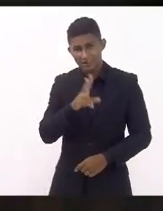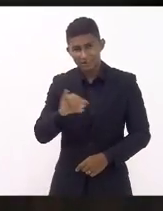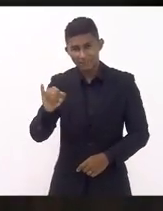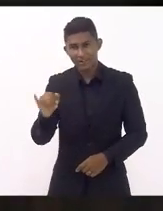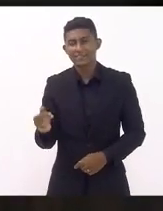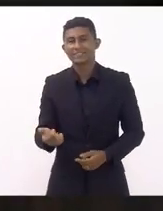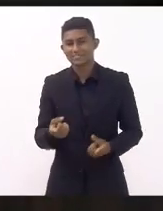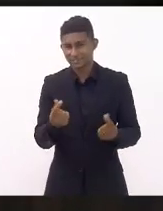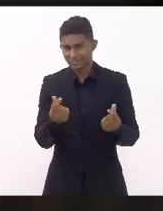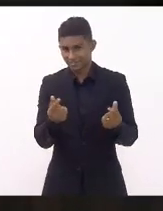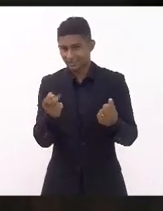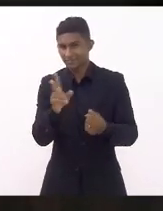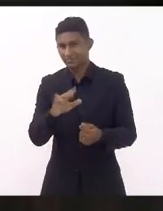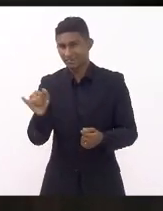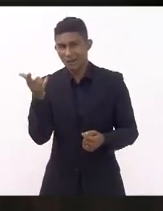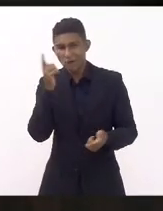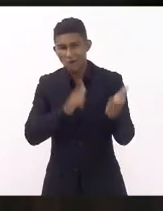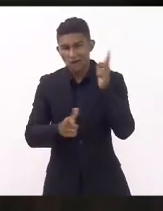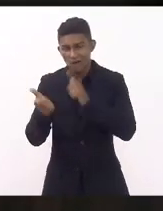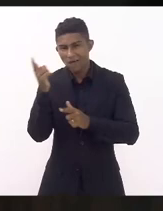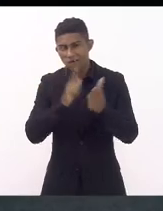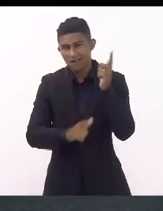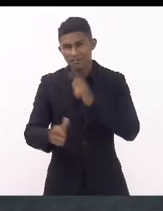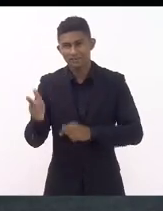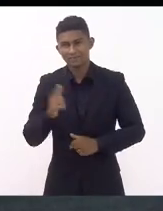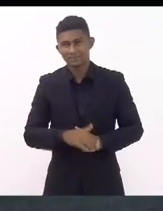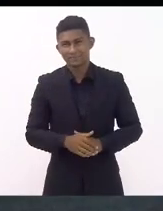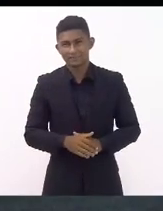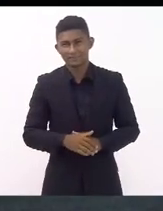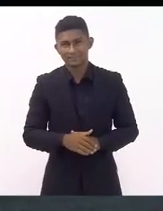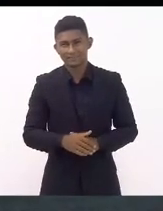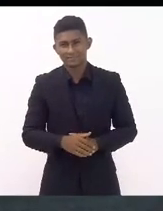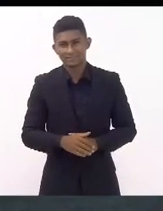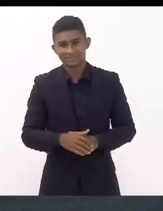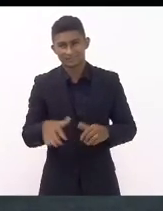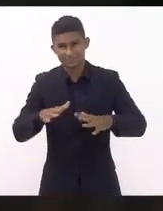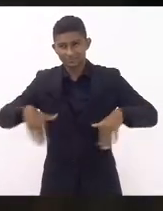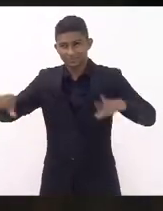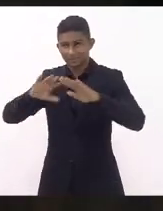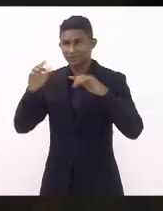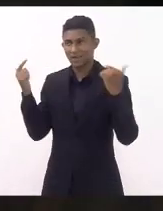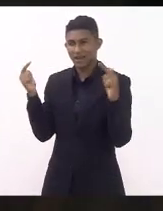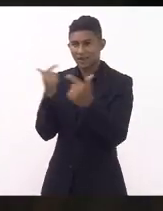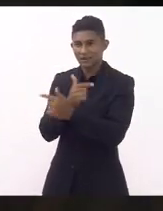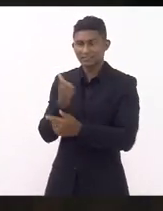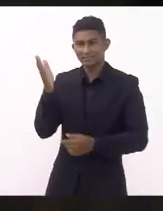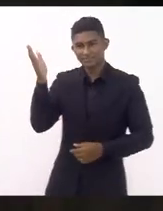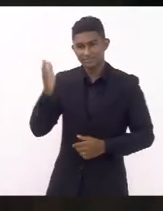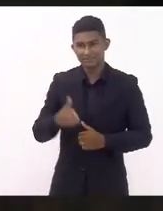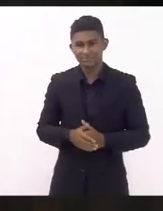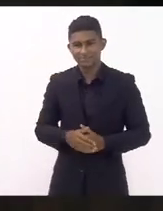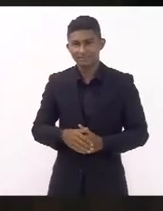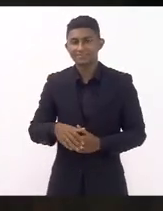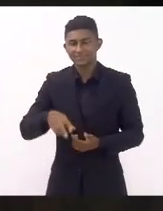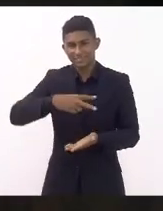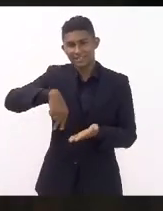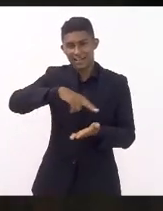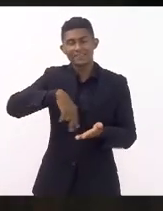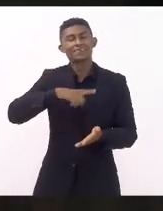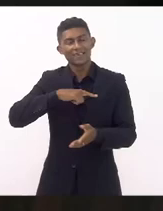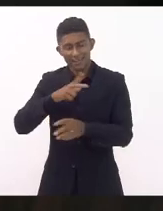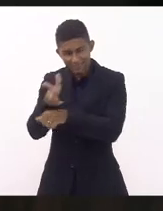fita. Na época pessoal, da campanha nós vamos perder. Rindo lá. Pessoal rindo lá. Deputada Marta, ele dança. Quadradinho de oito está